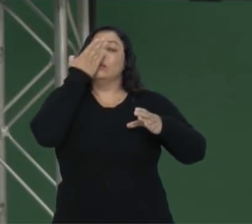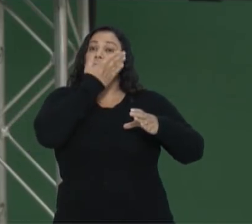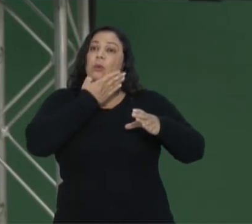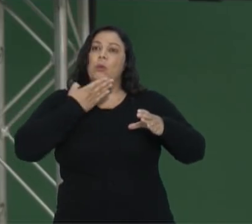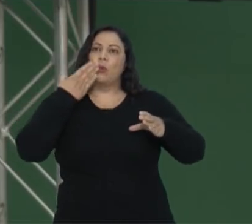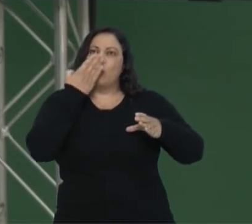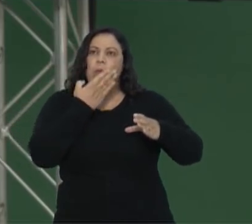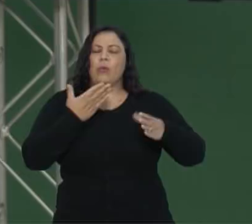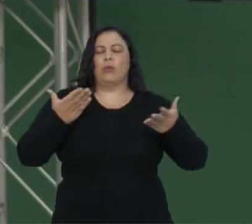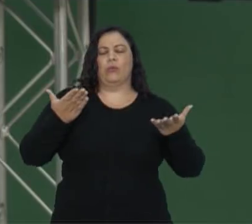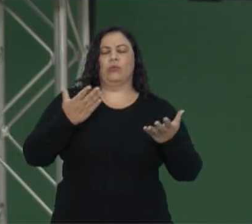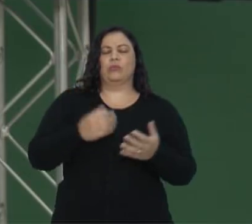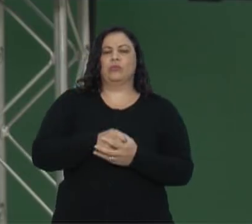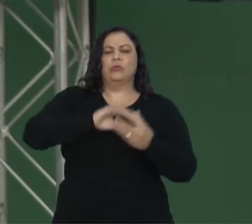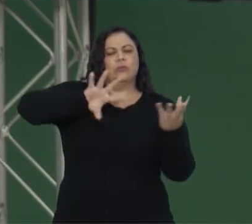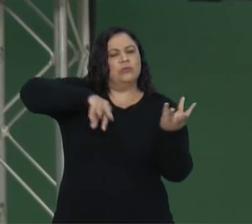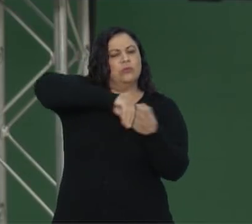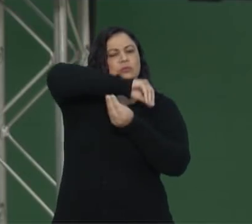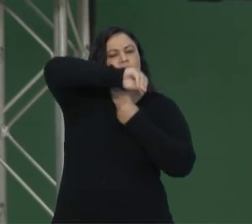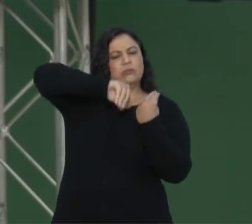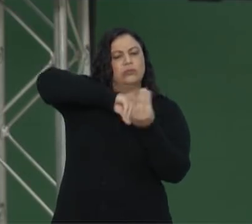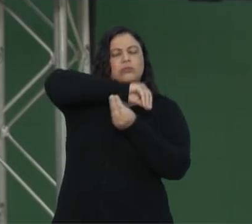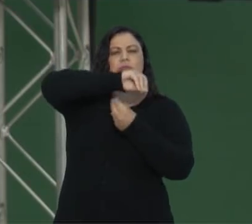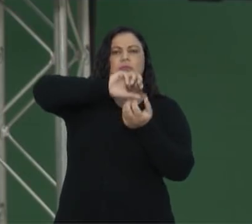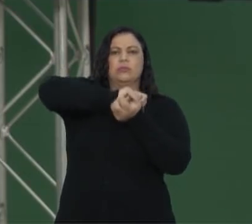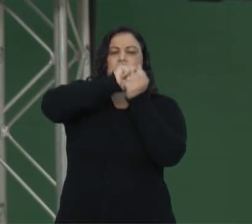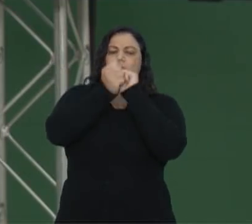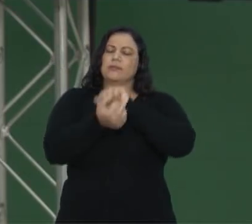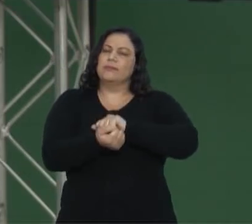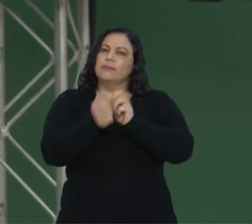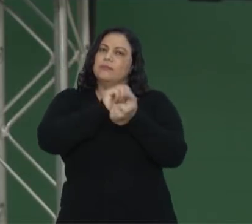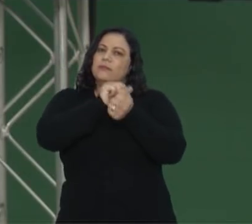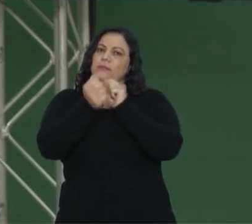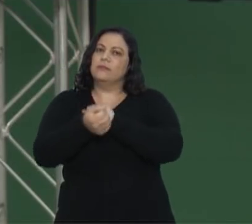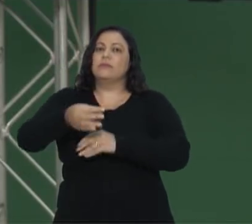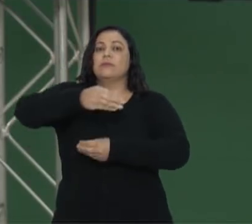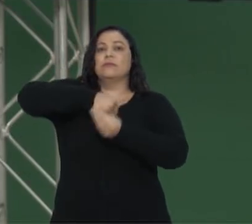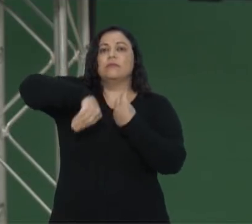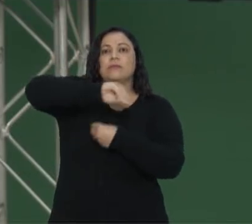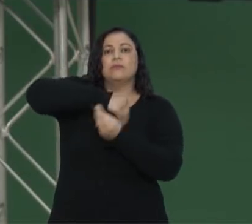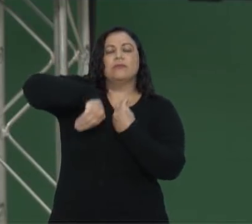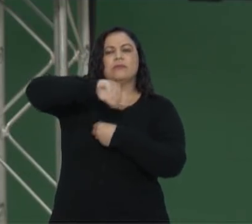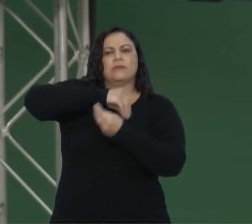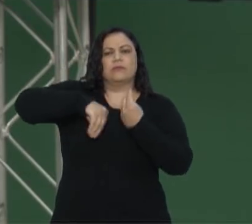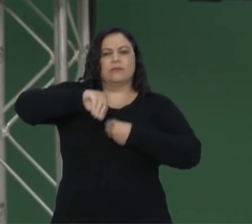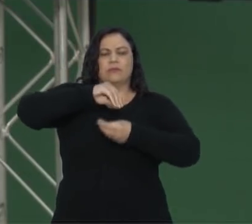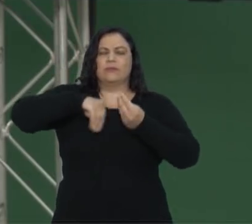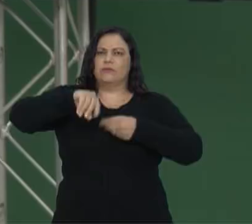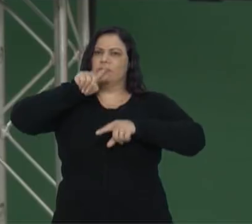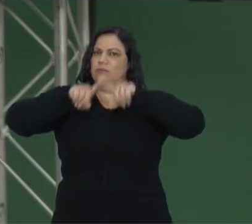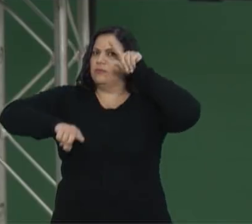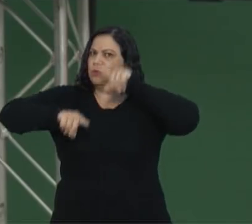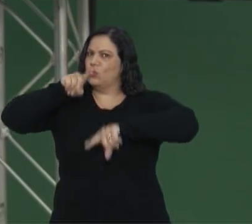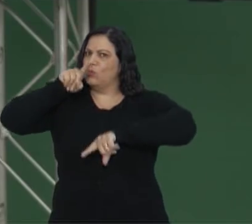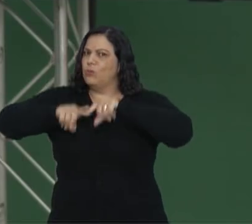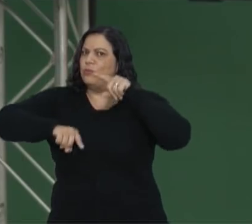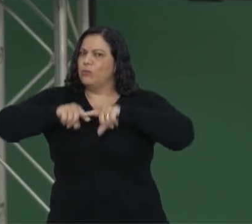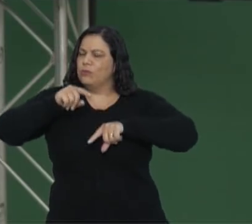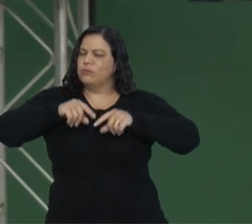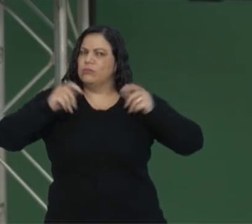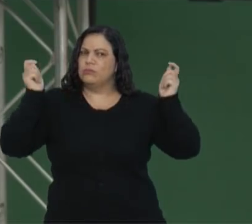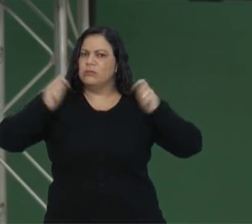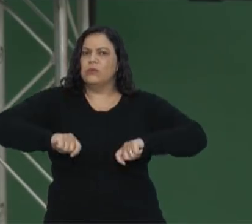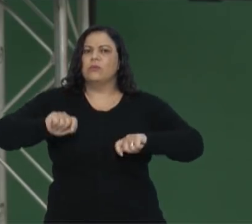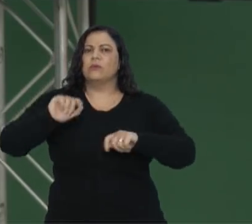você juntou essas substâncias, esses reagentes, você teve a produção de um produto. Então ocorreu uma